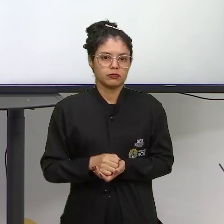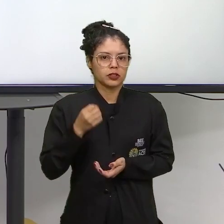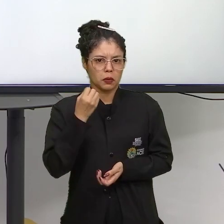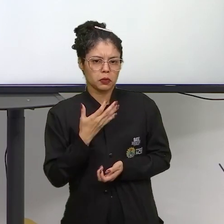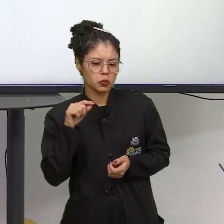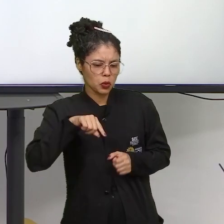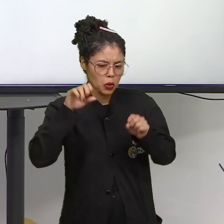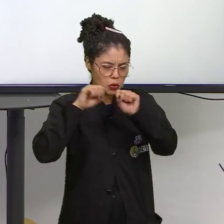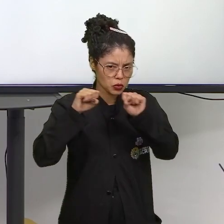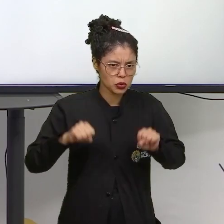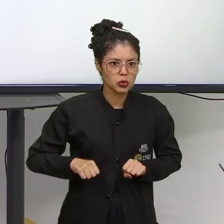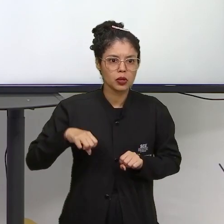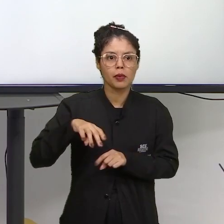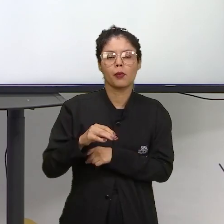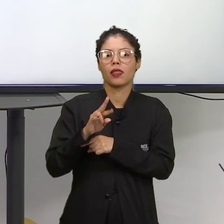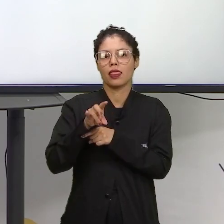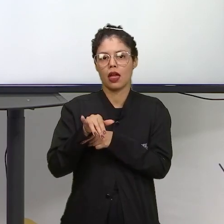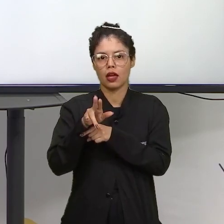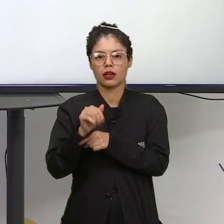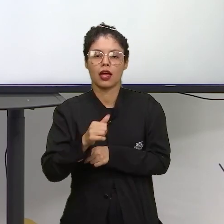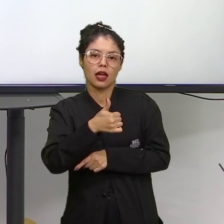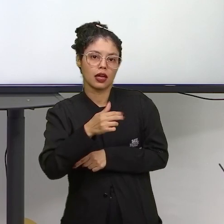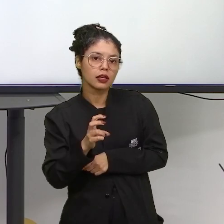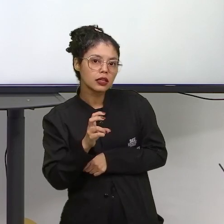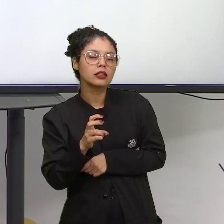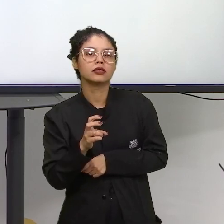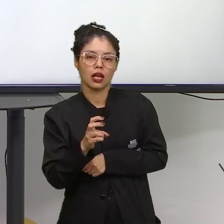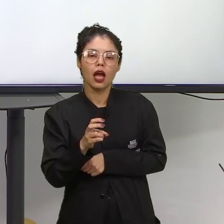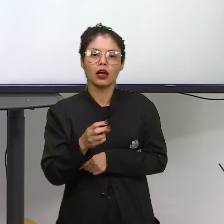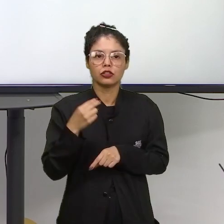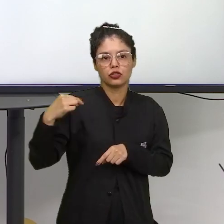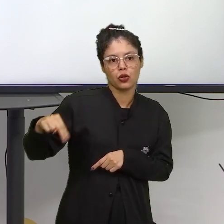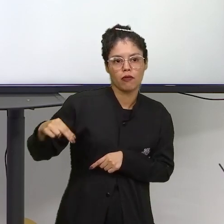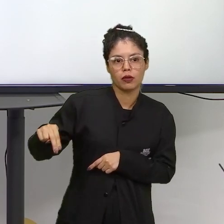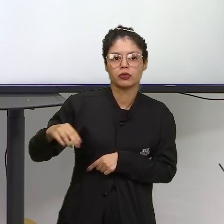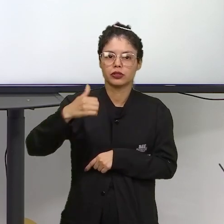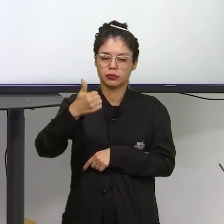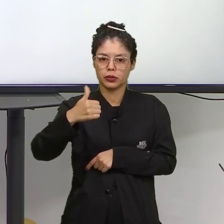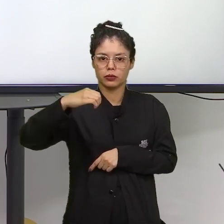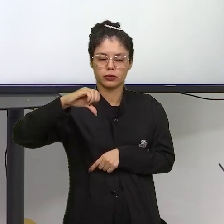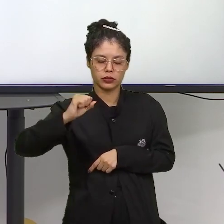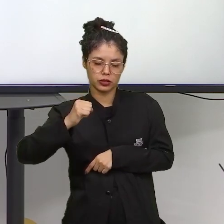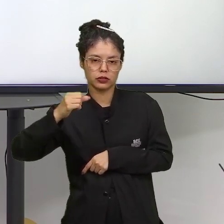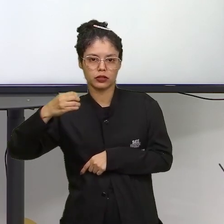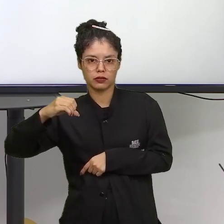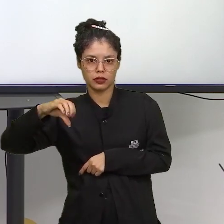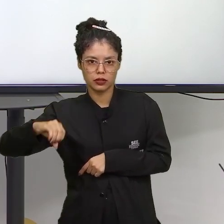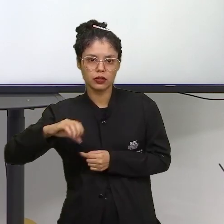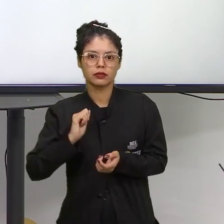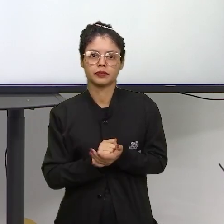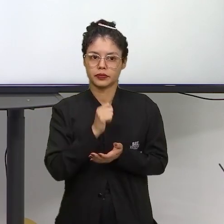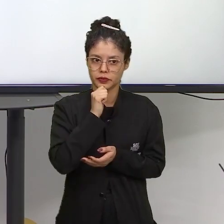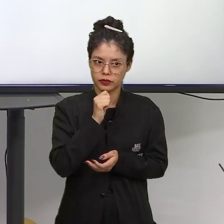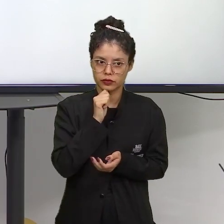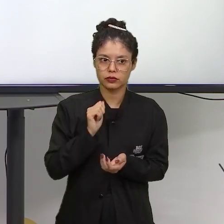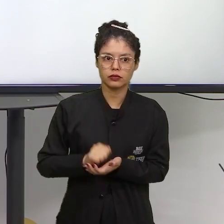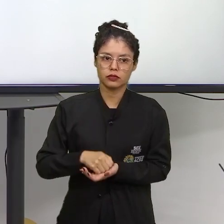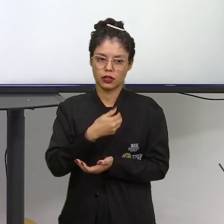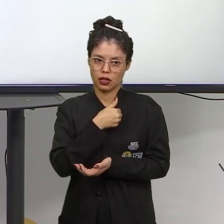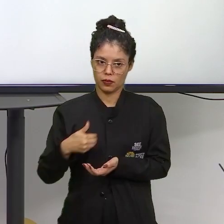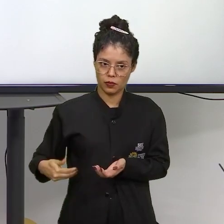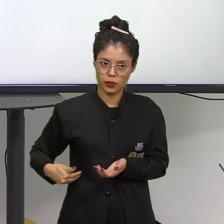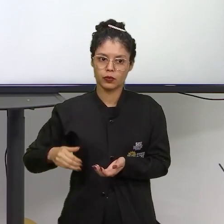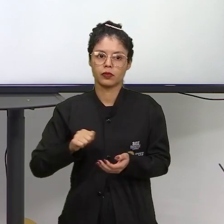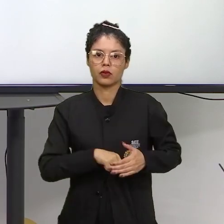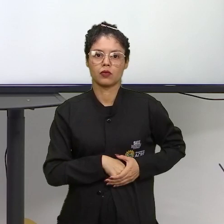com o sistema monárquico. Por isso, em 15 de novembro de 1889, nós temos então o golpe da República no Brasil, a instauração